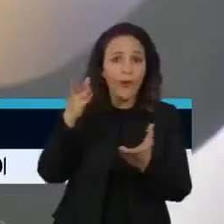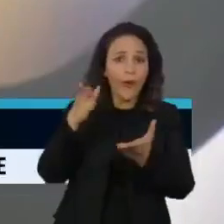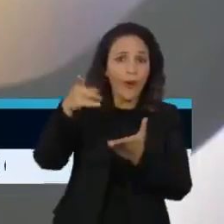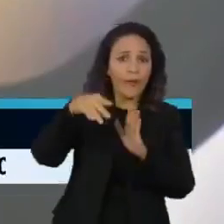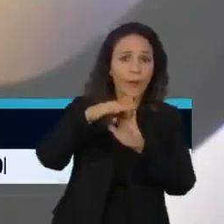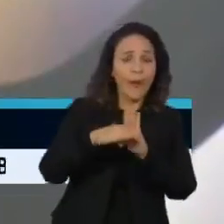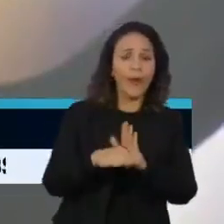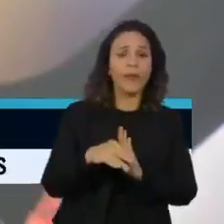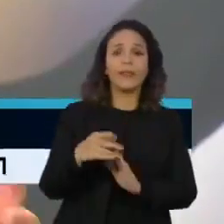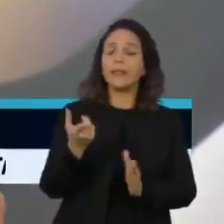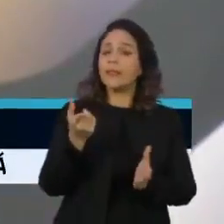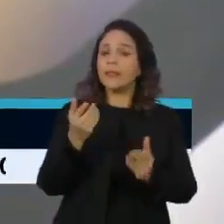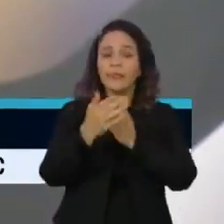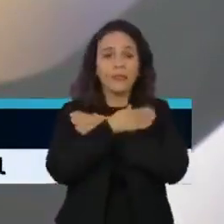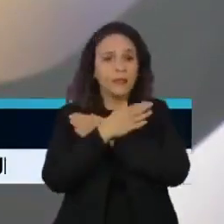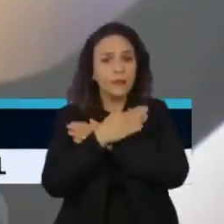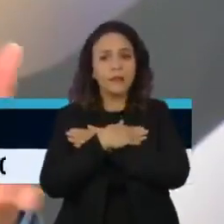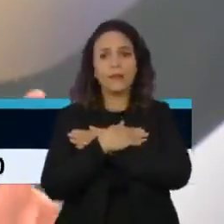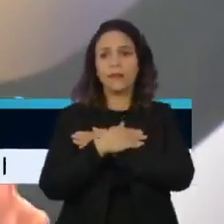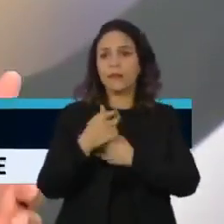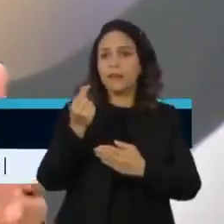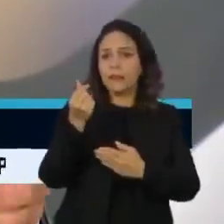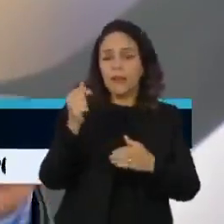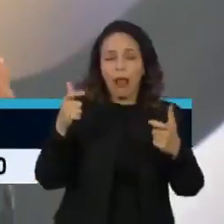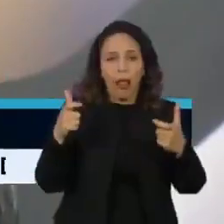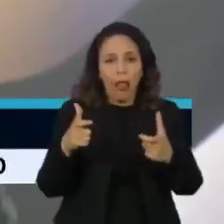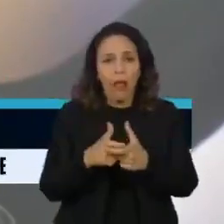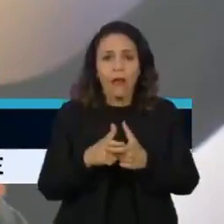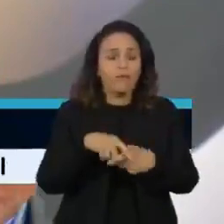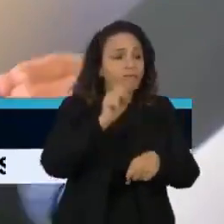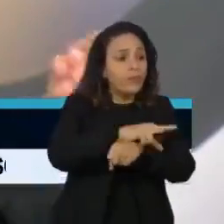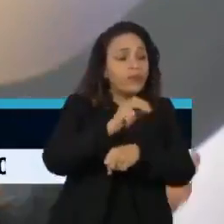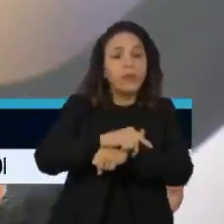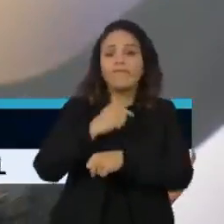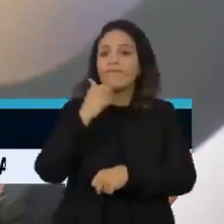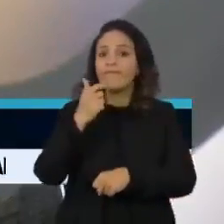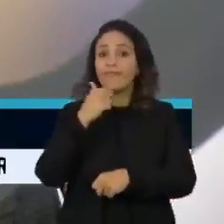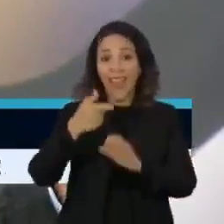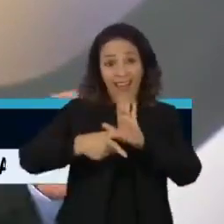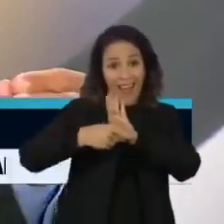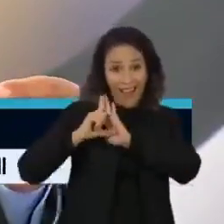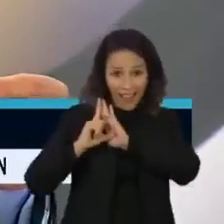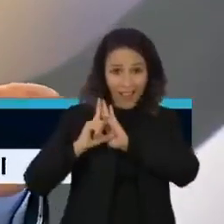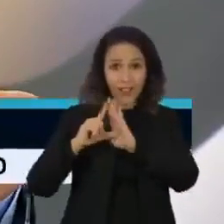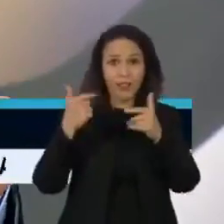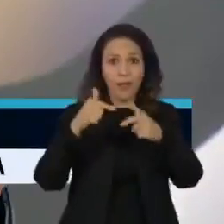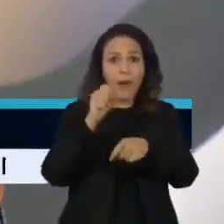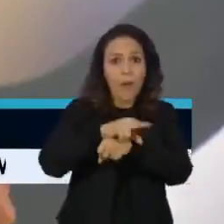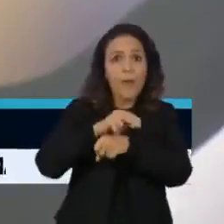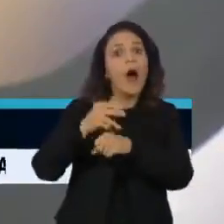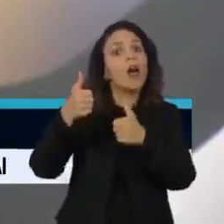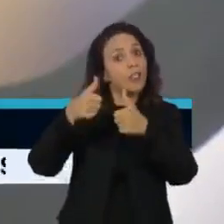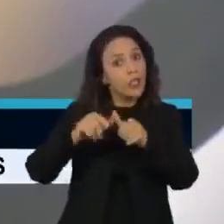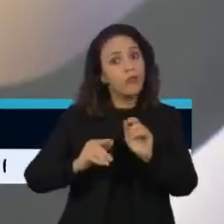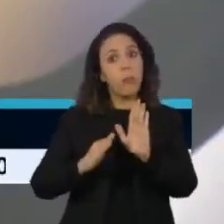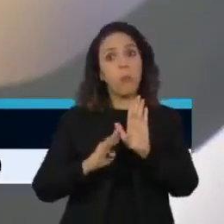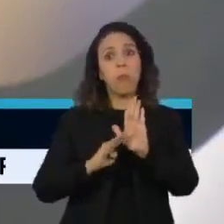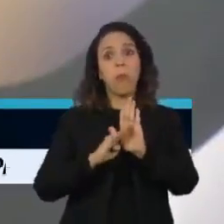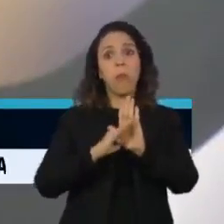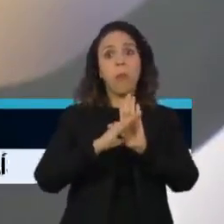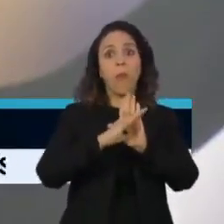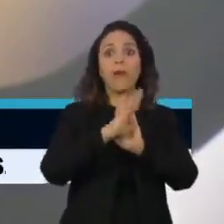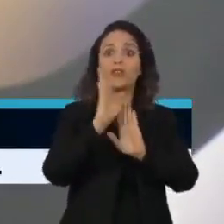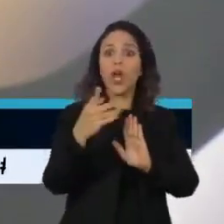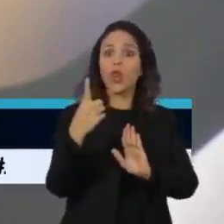vimos na matéria perda de renda é uma dificuldade o mercado de trabalho mercado de trabalho já estava ruim a taxa de desemprego já tava